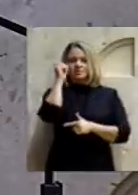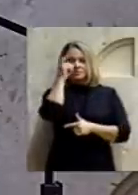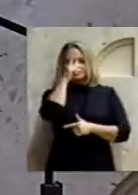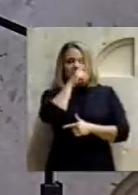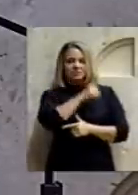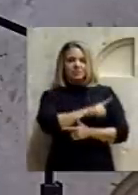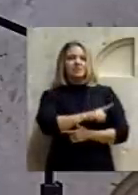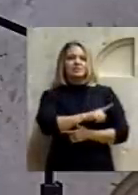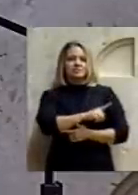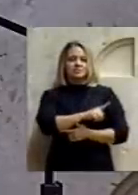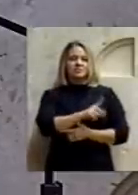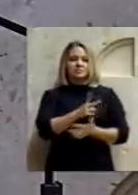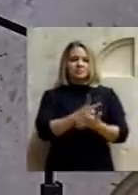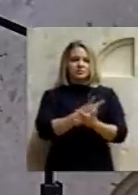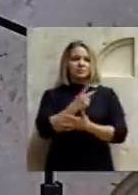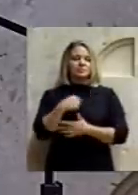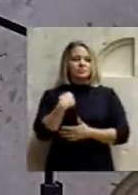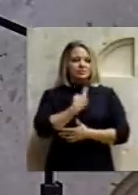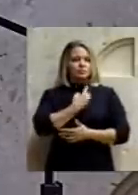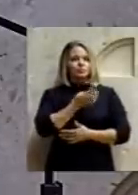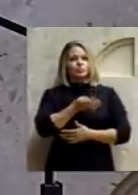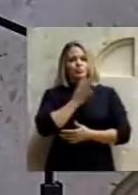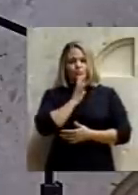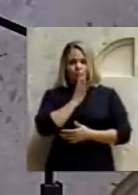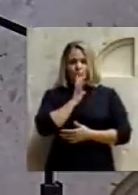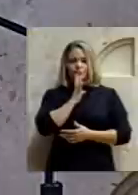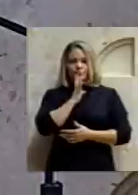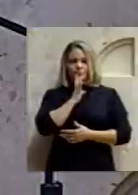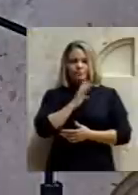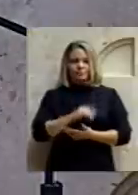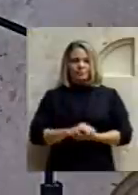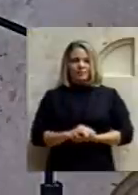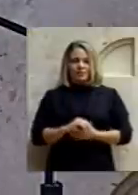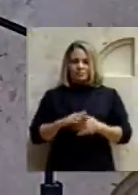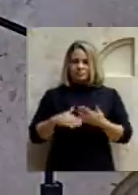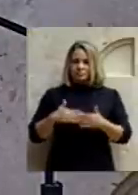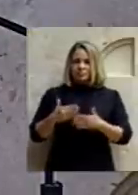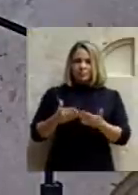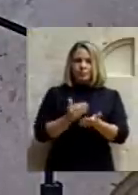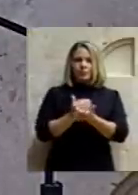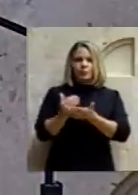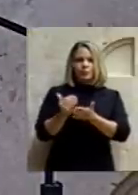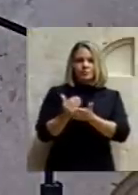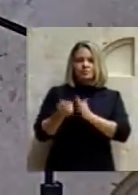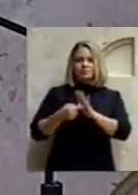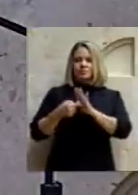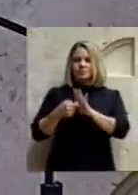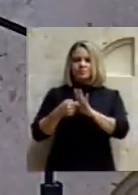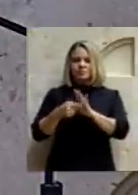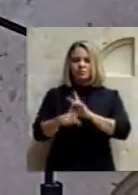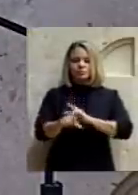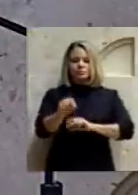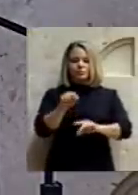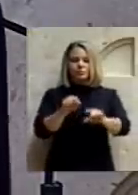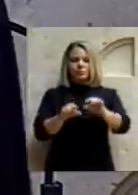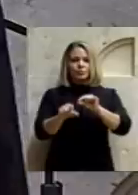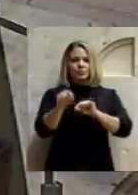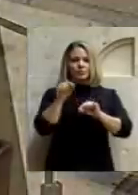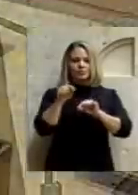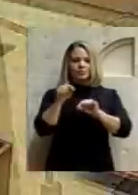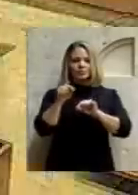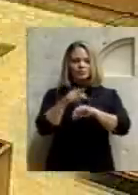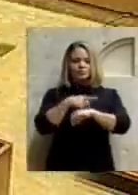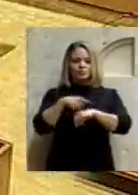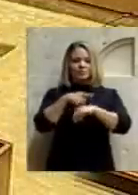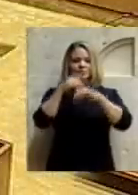pelas quais éramos caracterizados. E passou a ingressar no seleto clube das nações